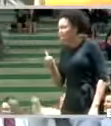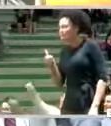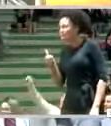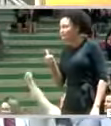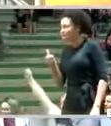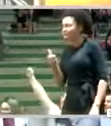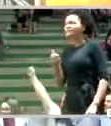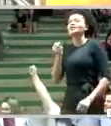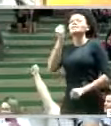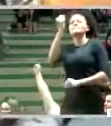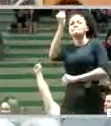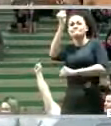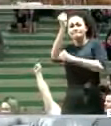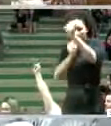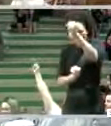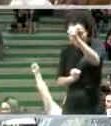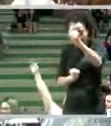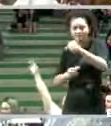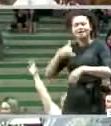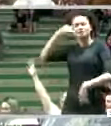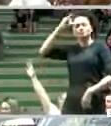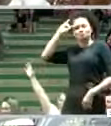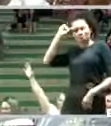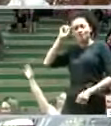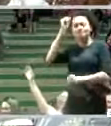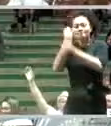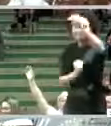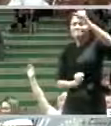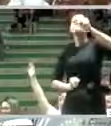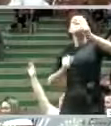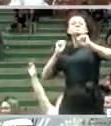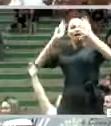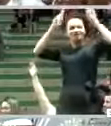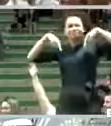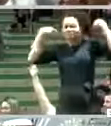Mata um boi gordo e mata um carneiro.